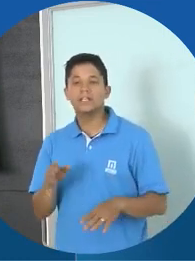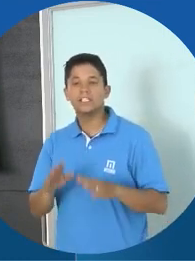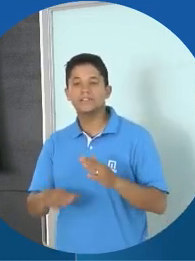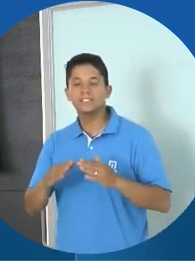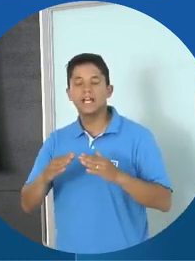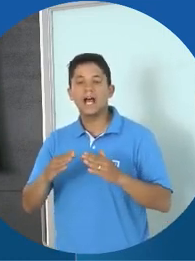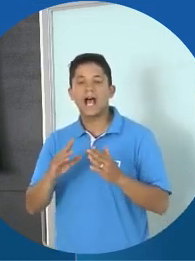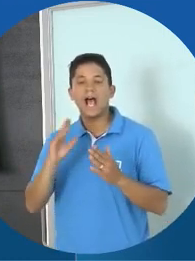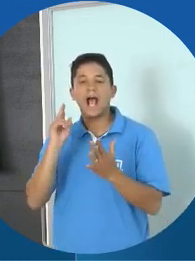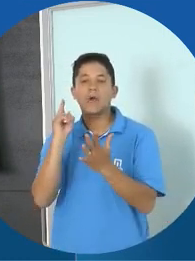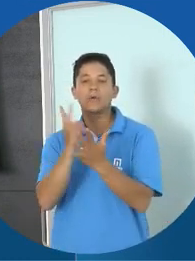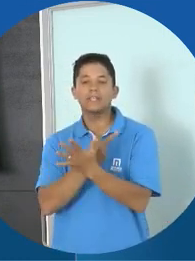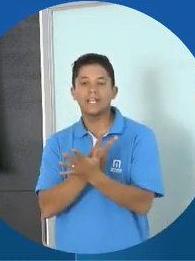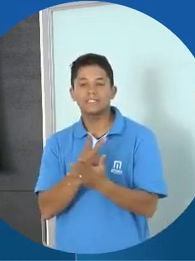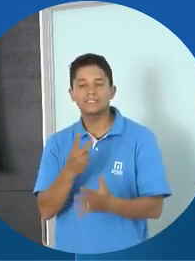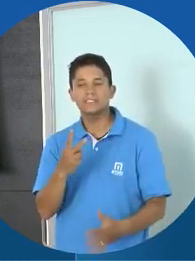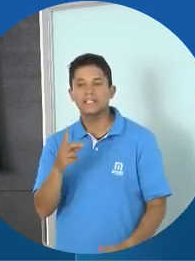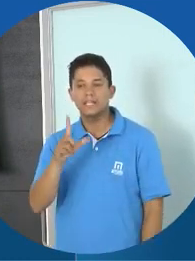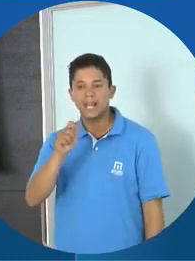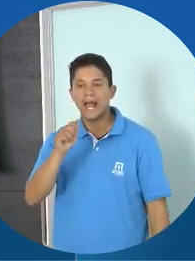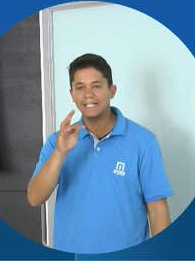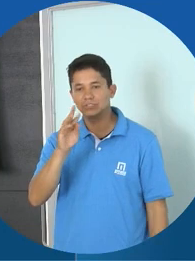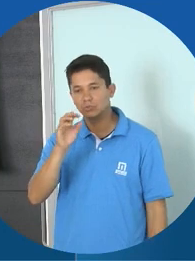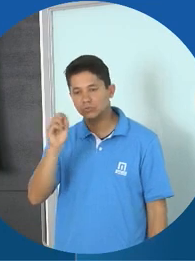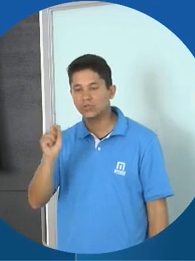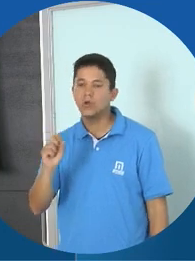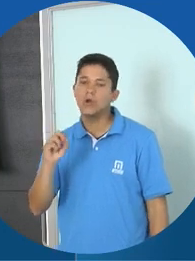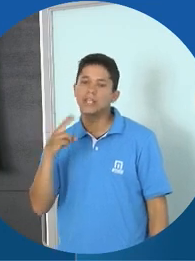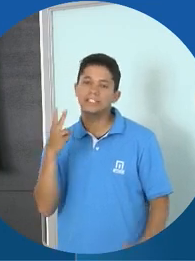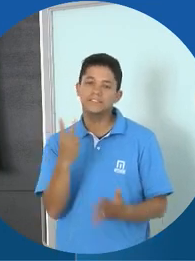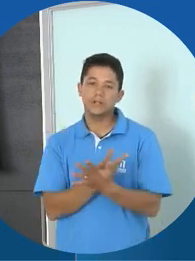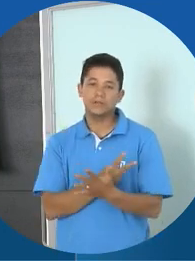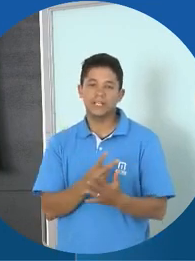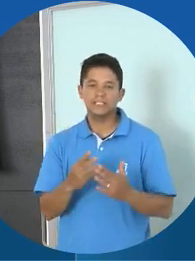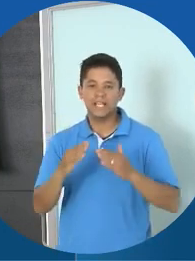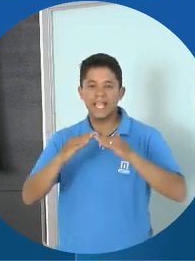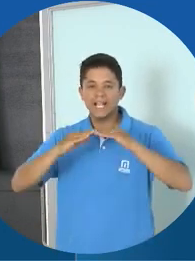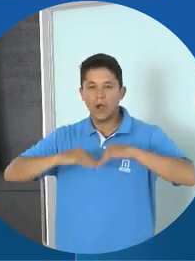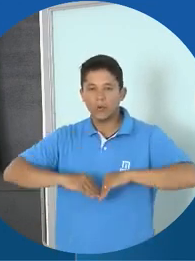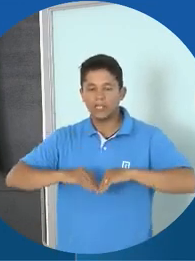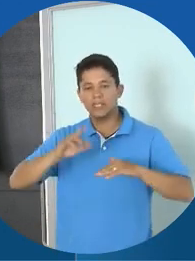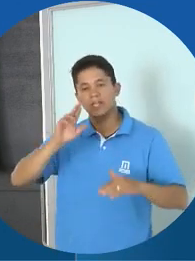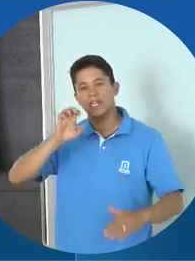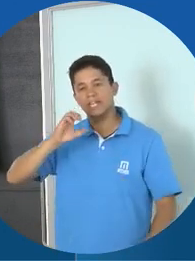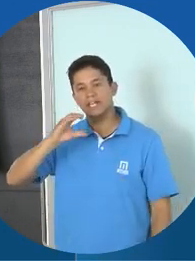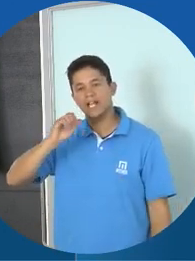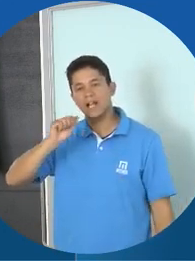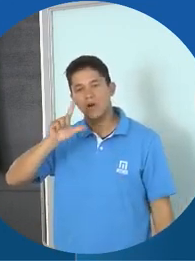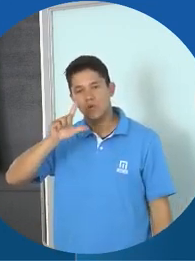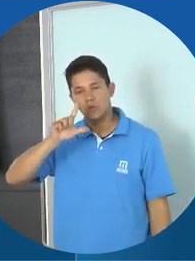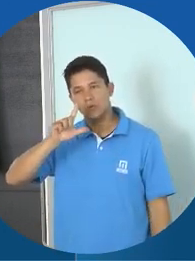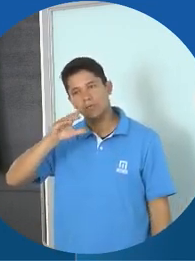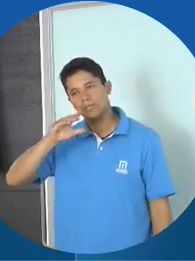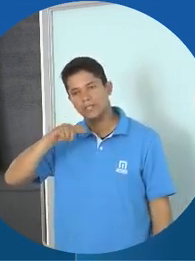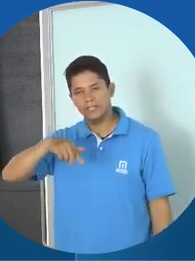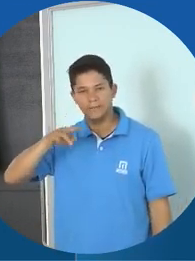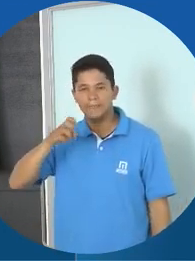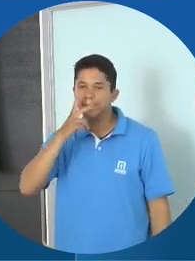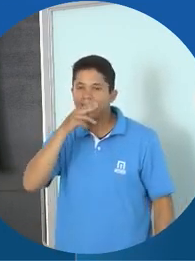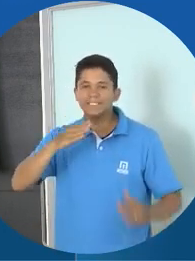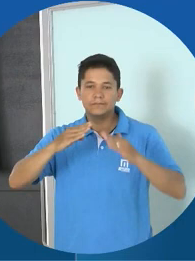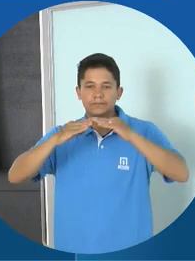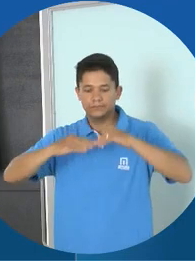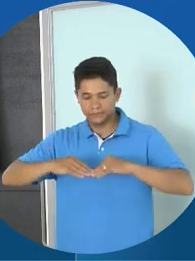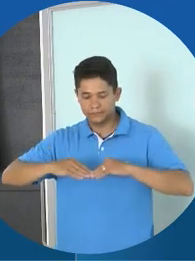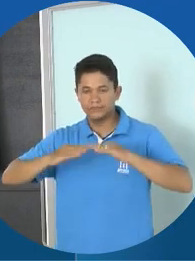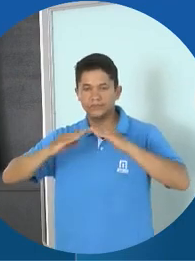recalques e causam um transtorno para a operação. Nós temos soluções também de injeções laterais com essas resinas,